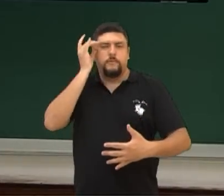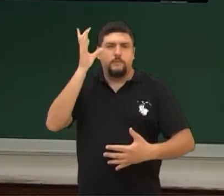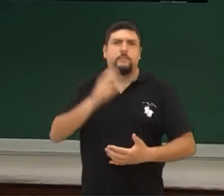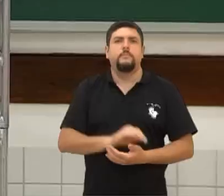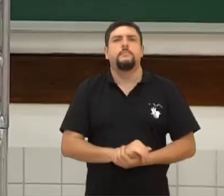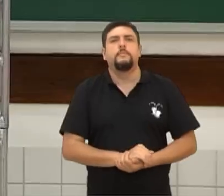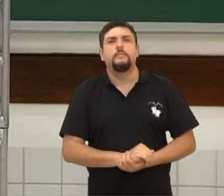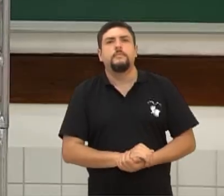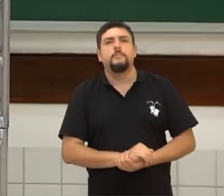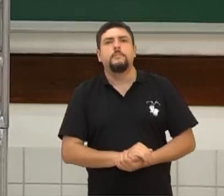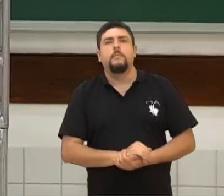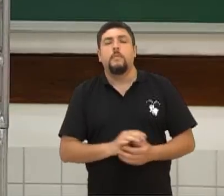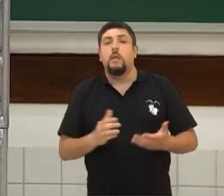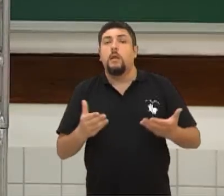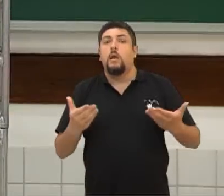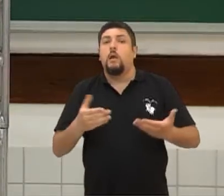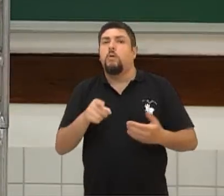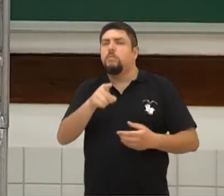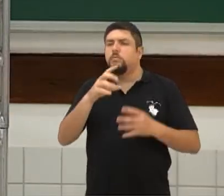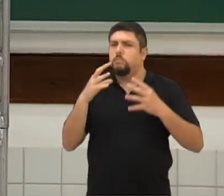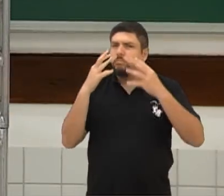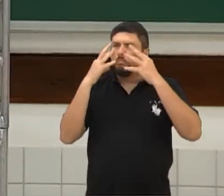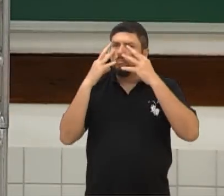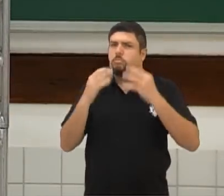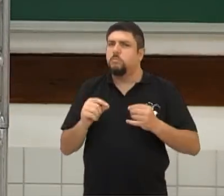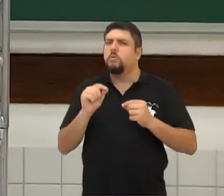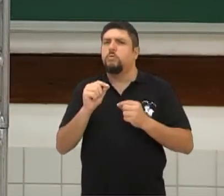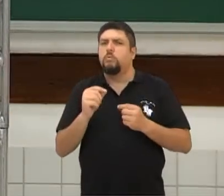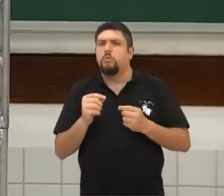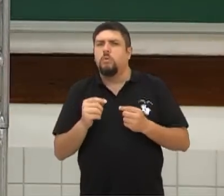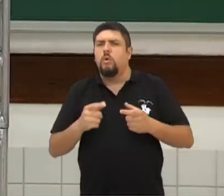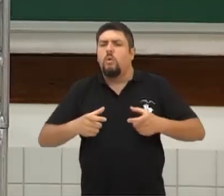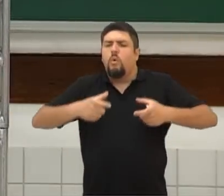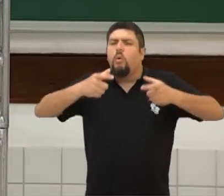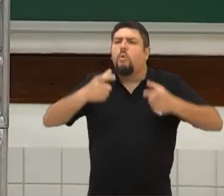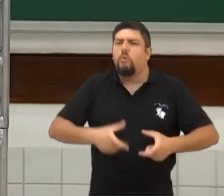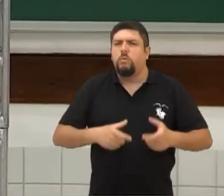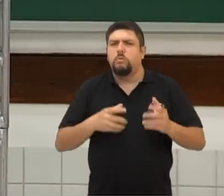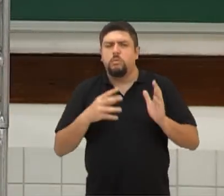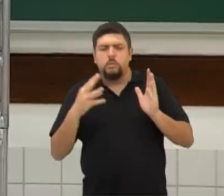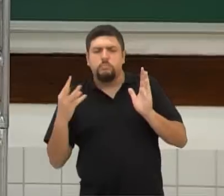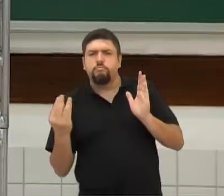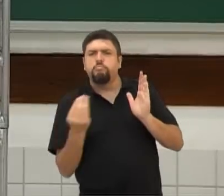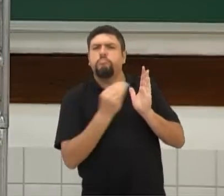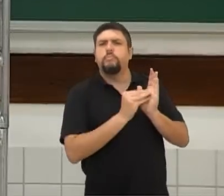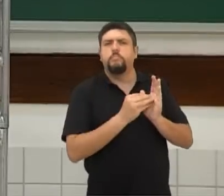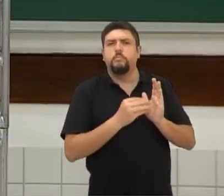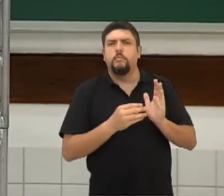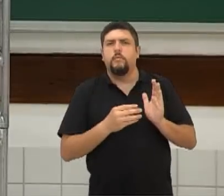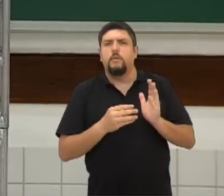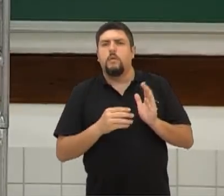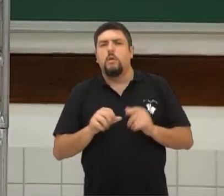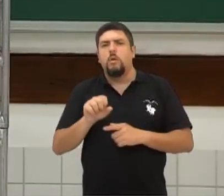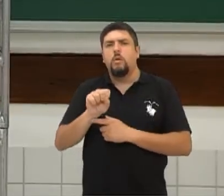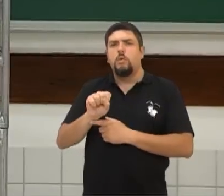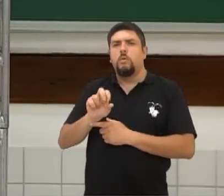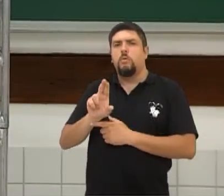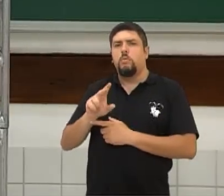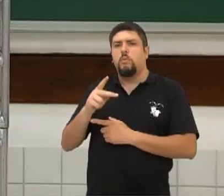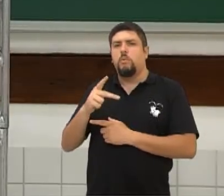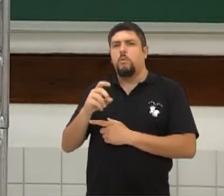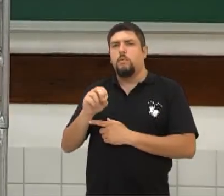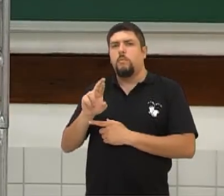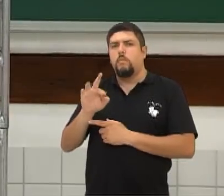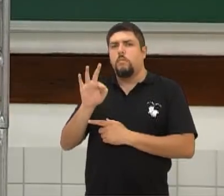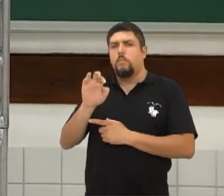Agora eu quero que você se atente aos suportes de publicação, né? Suportes é onde eles aparecem. Então, olha